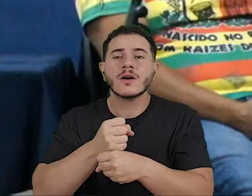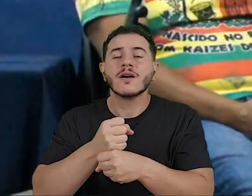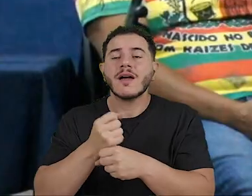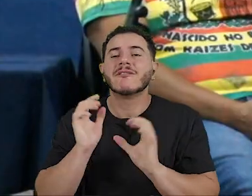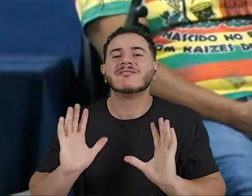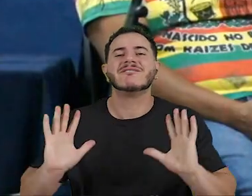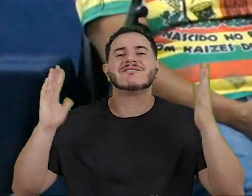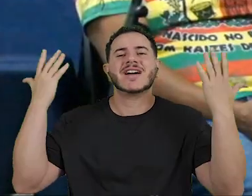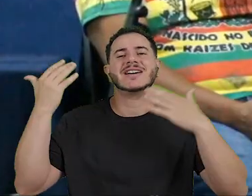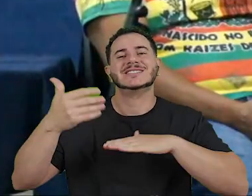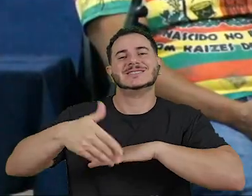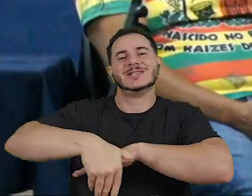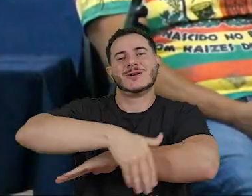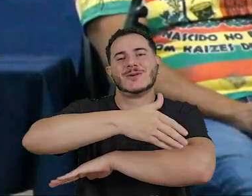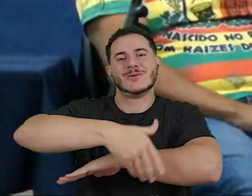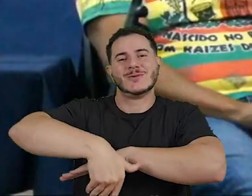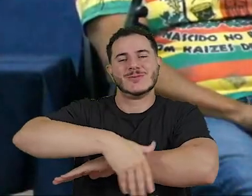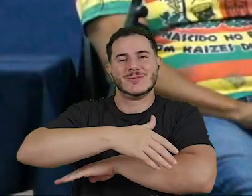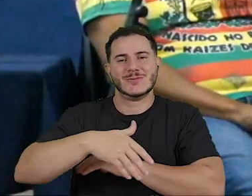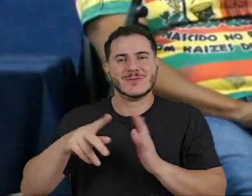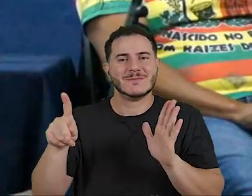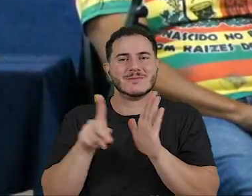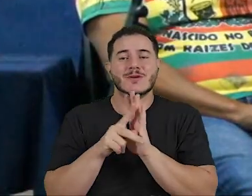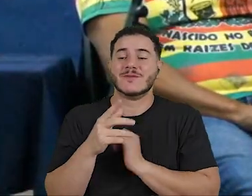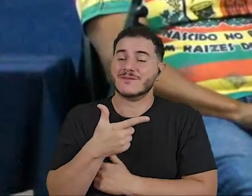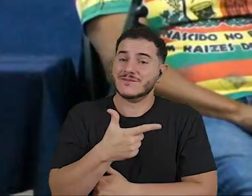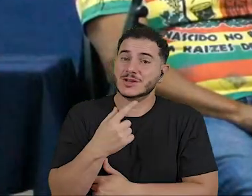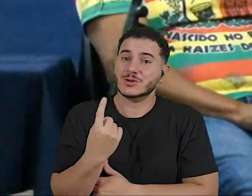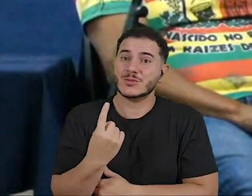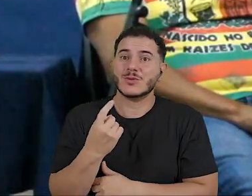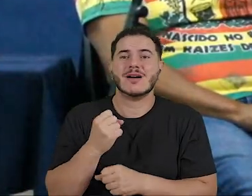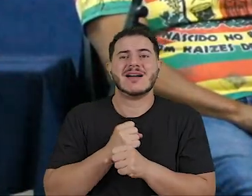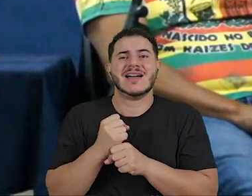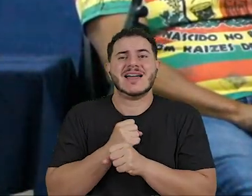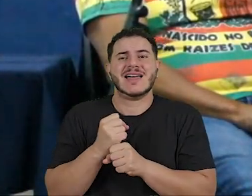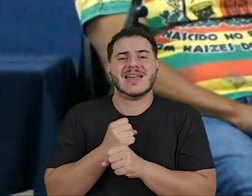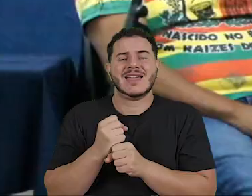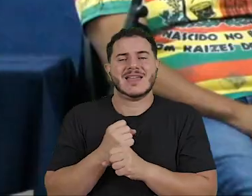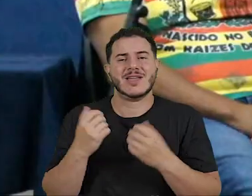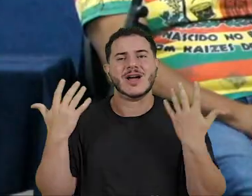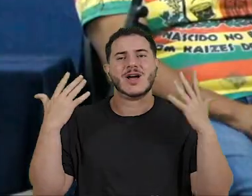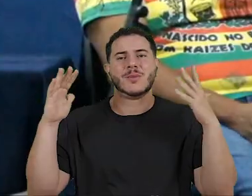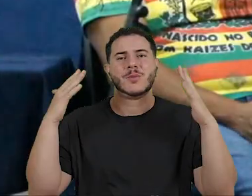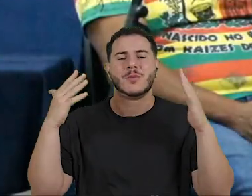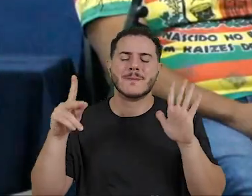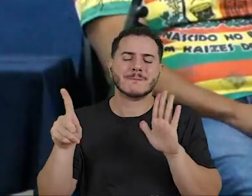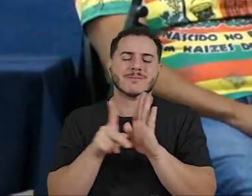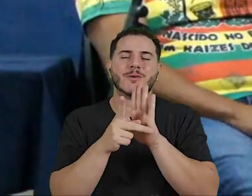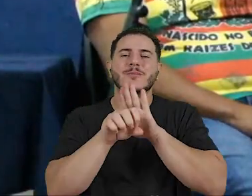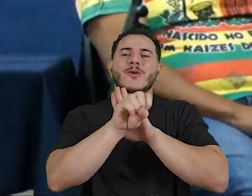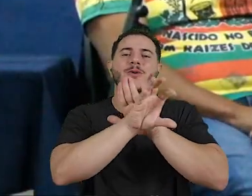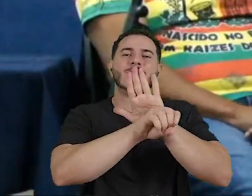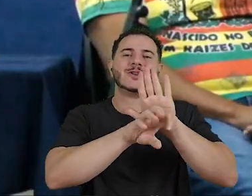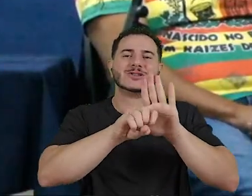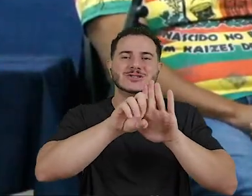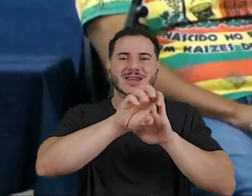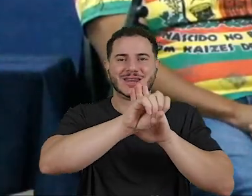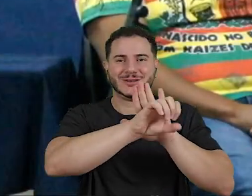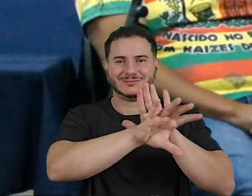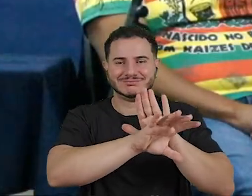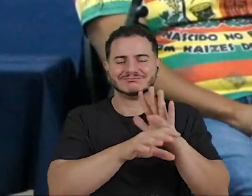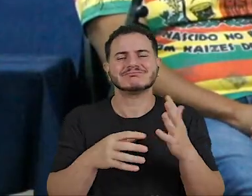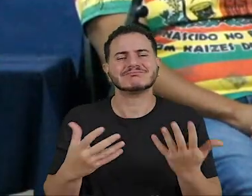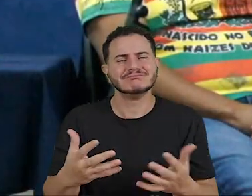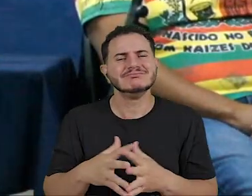festa na rua, comemorando aí nossos 21 anos de Rocher de Ouro. E na noite de hoje, então,